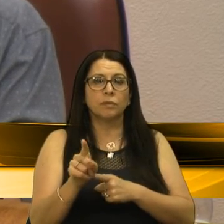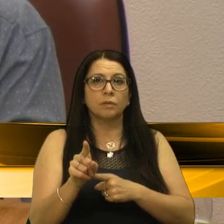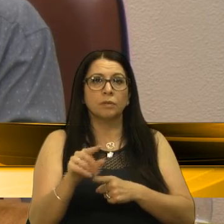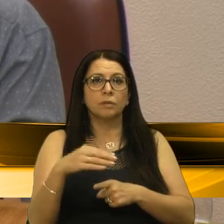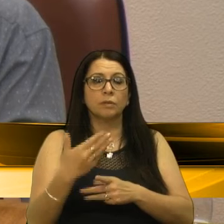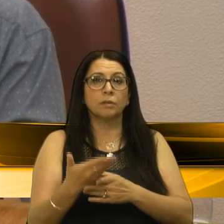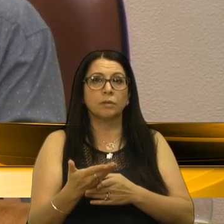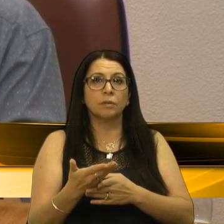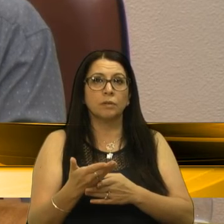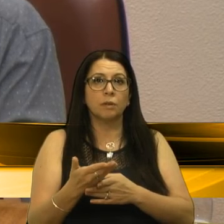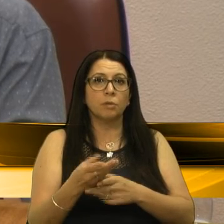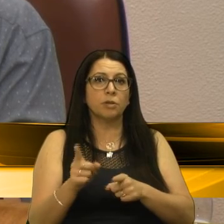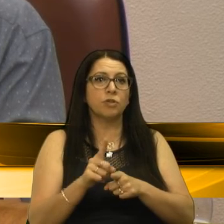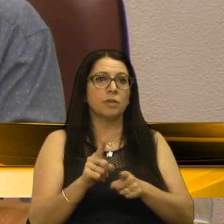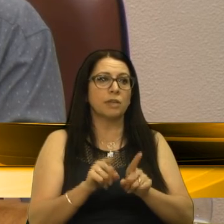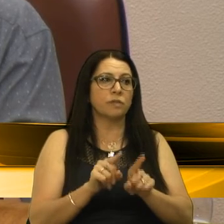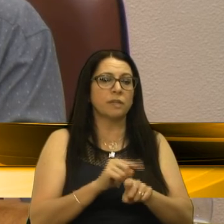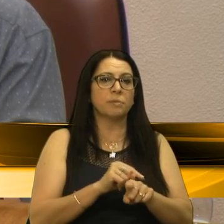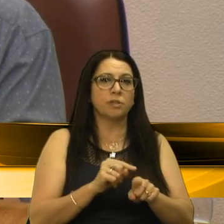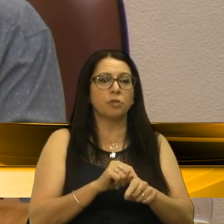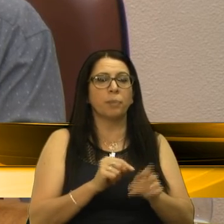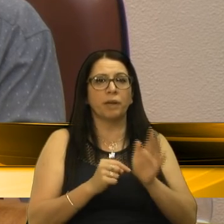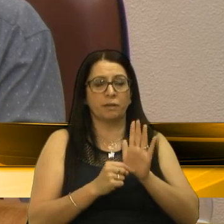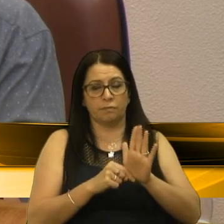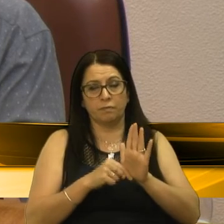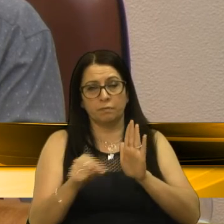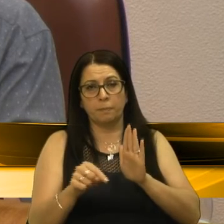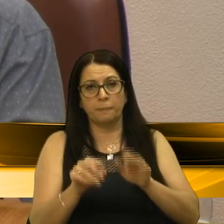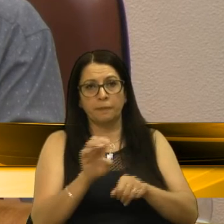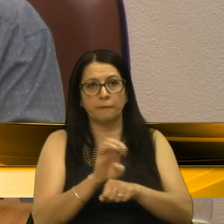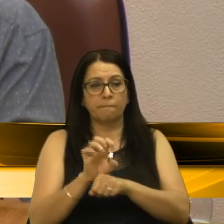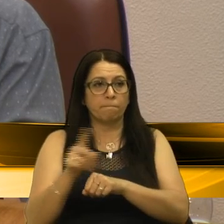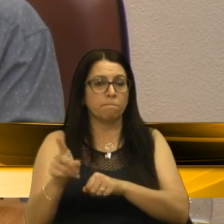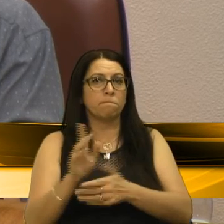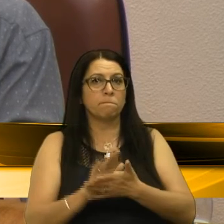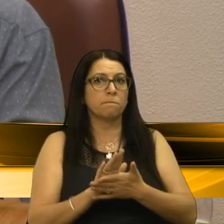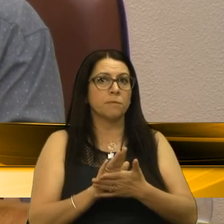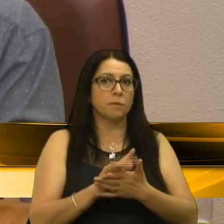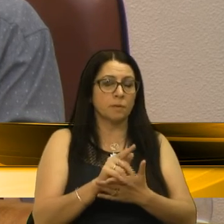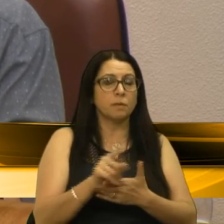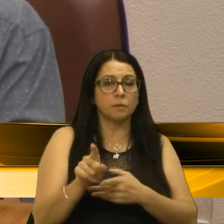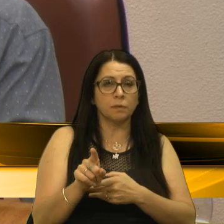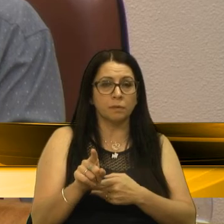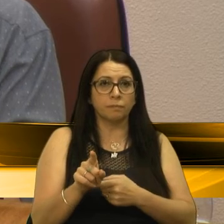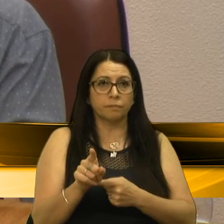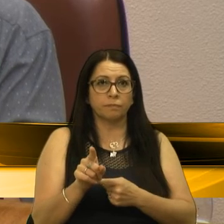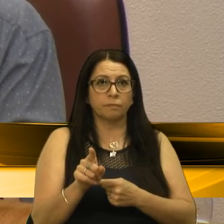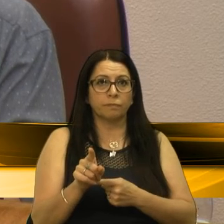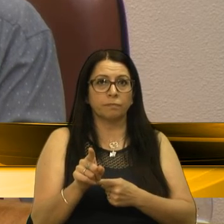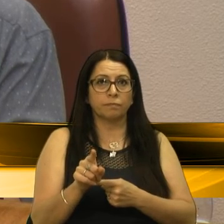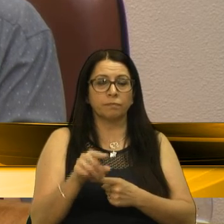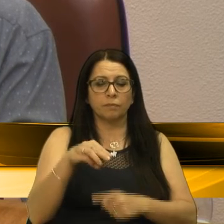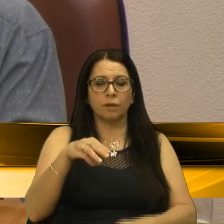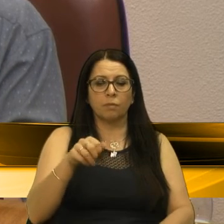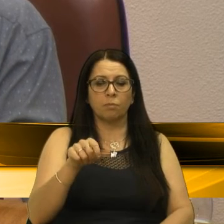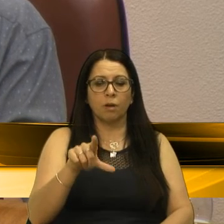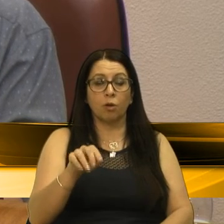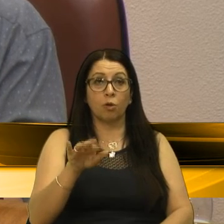remetem-se de imediato aos autos da Justiça Estadual de Caxias do Sul, mediante malote